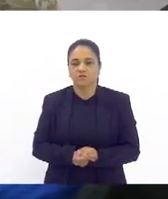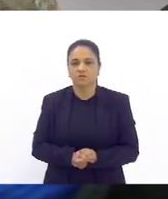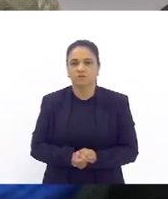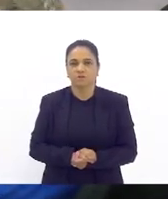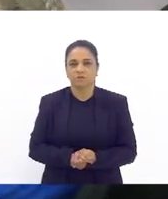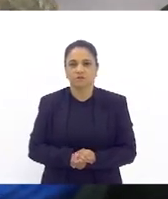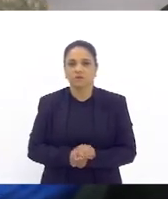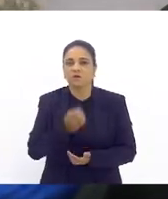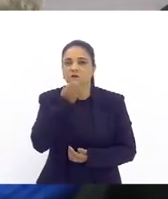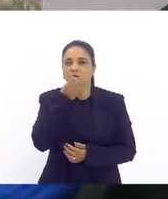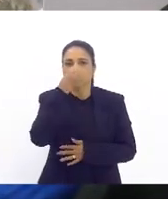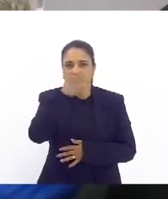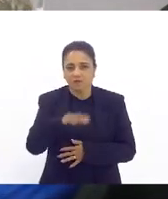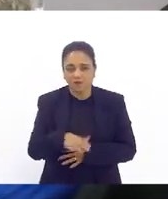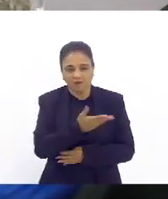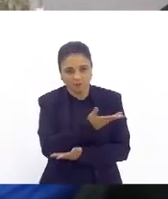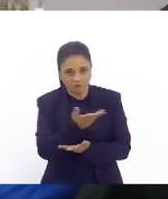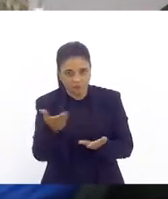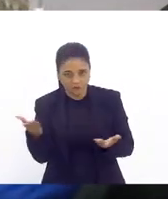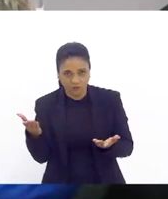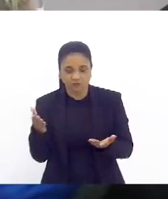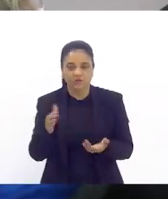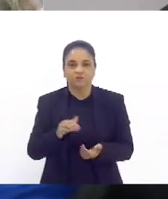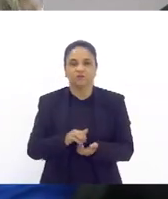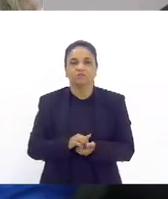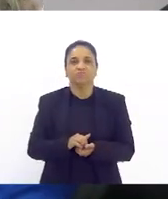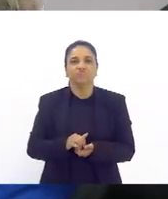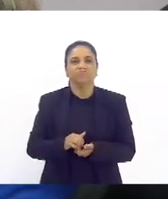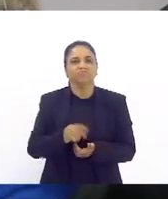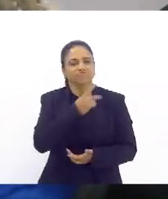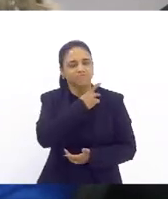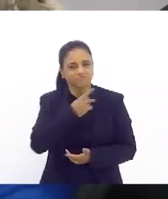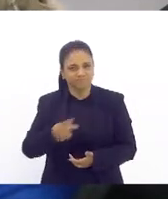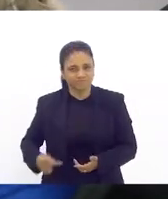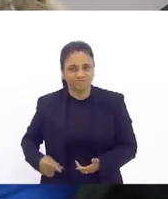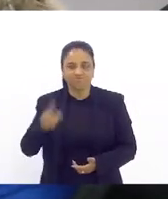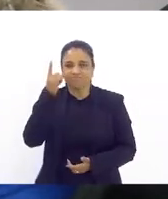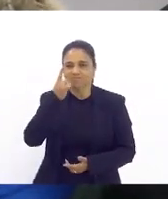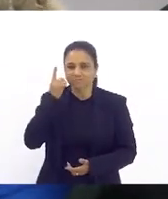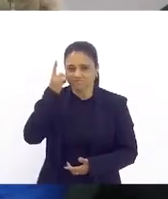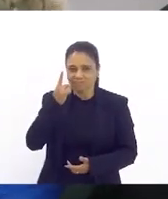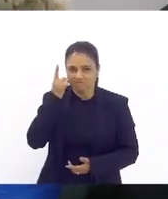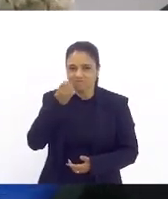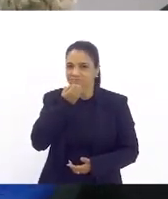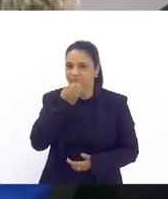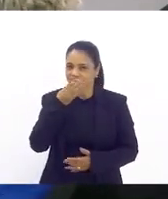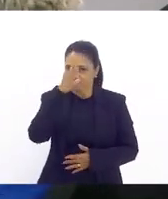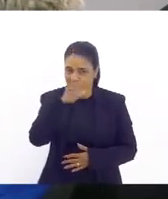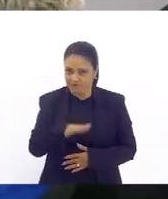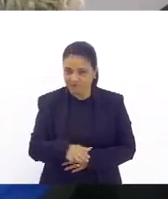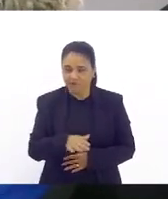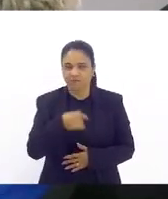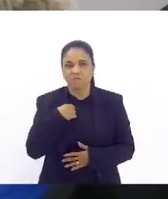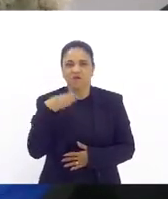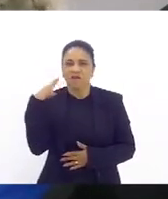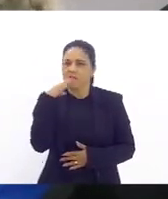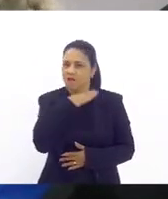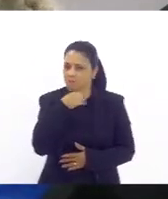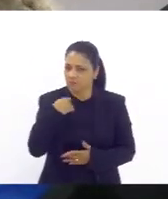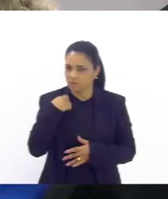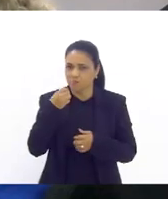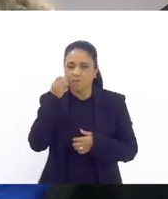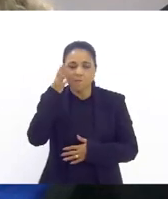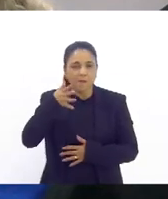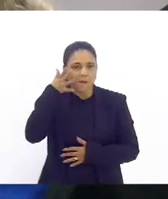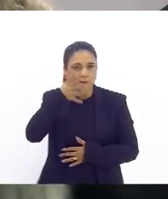Boa tarde a todas e todos boa tarde Excelentíssimo Senhor dos deputados e deputados a minha fala muito breve é